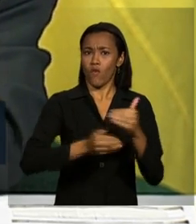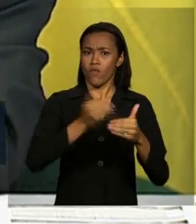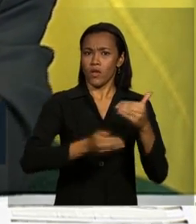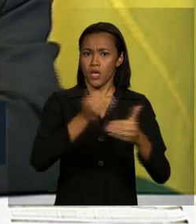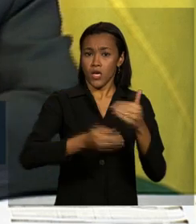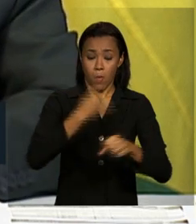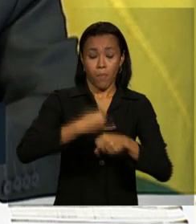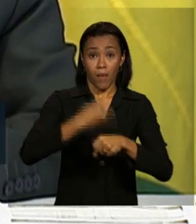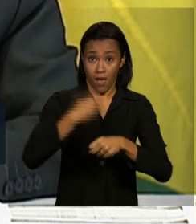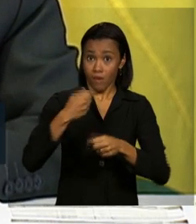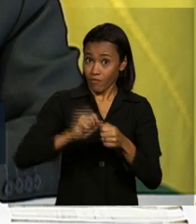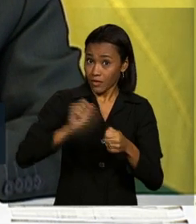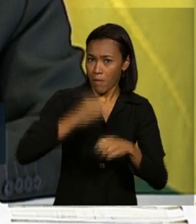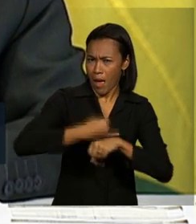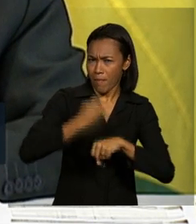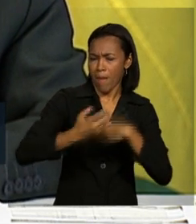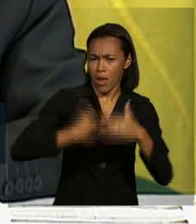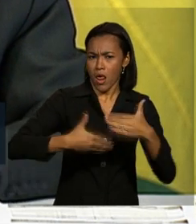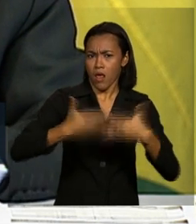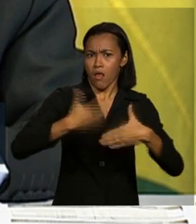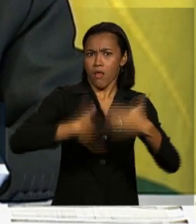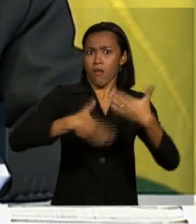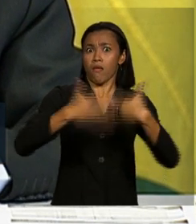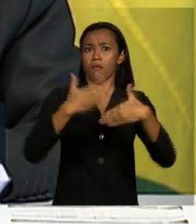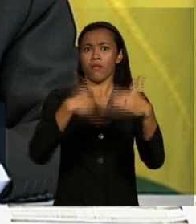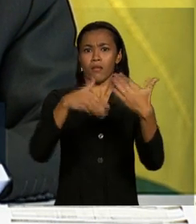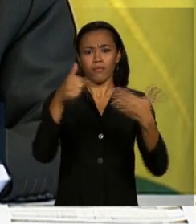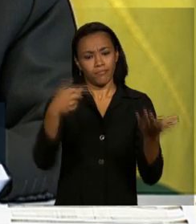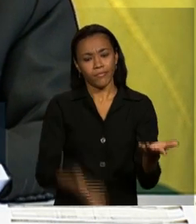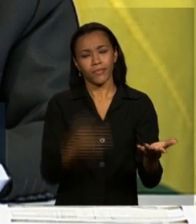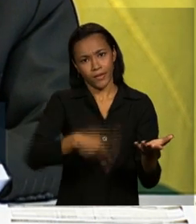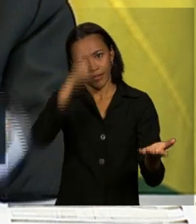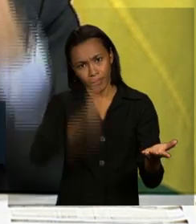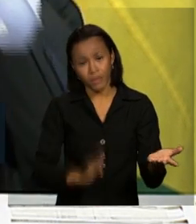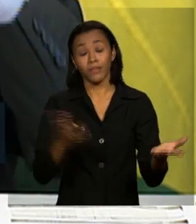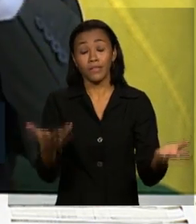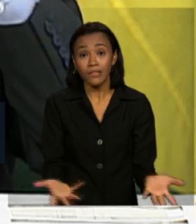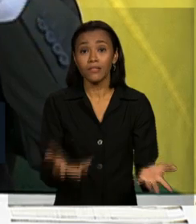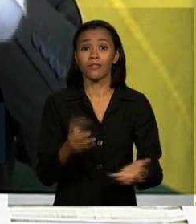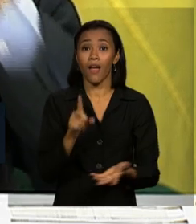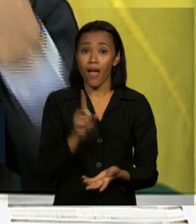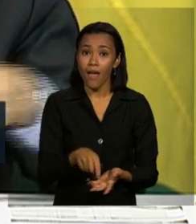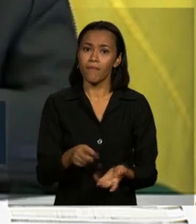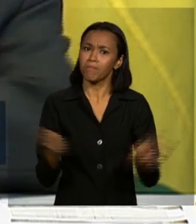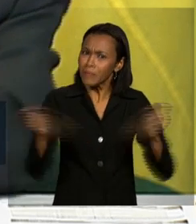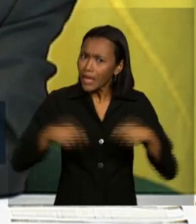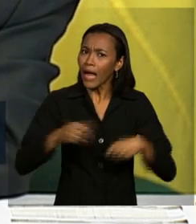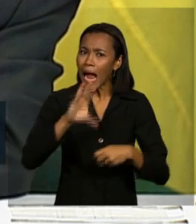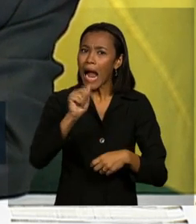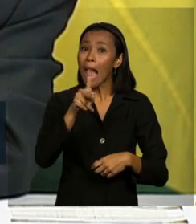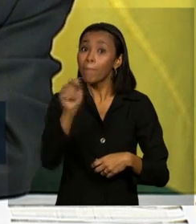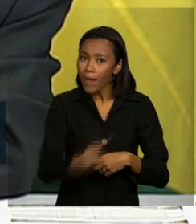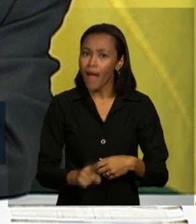produção do trabalho realizado na Esfera Ferroviária isso foi capaz de